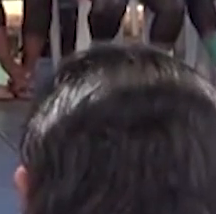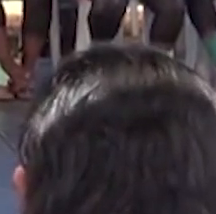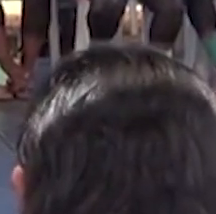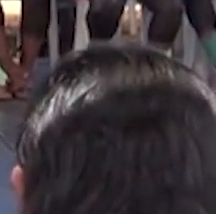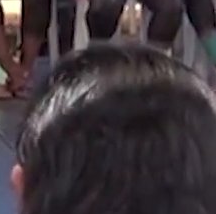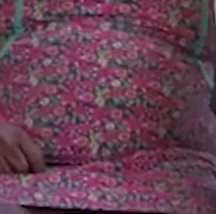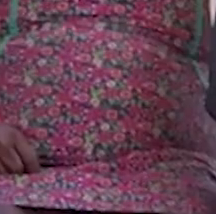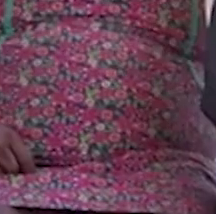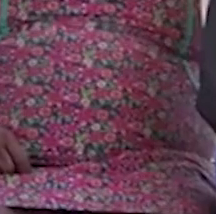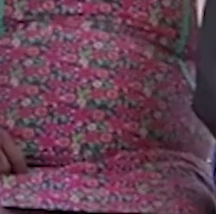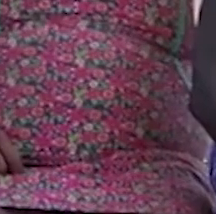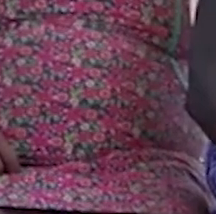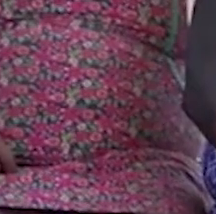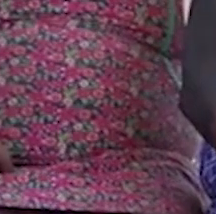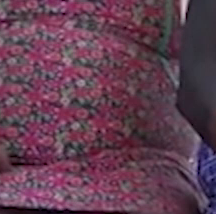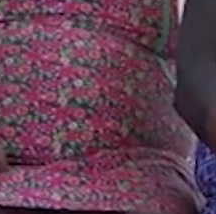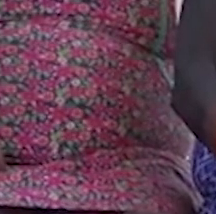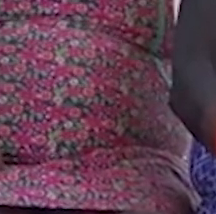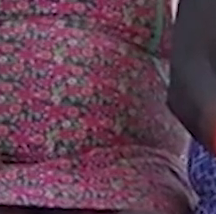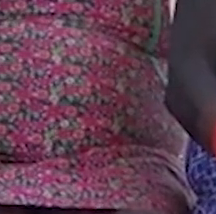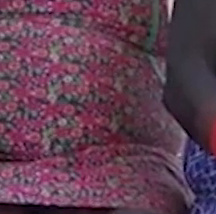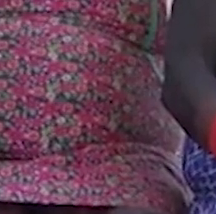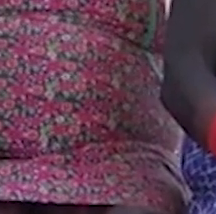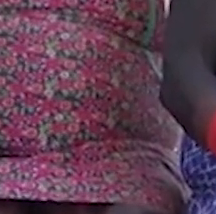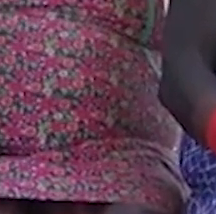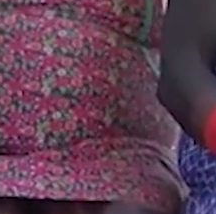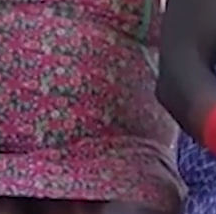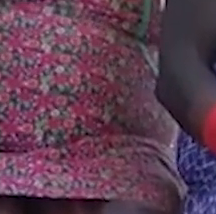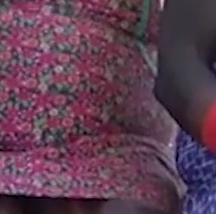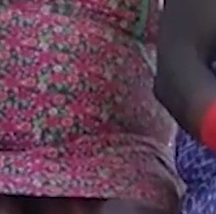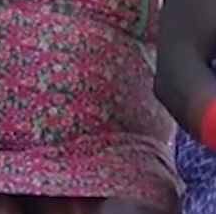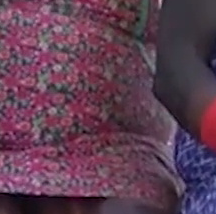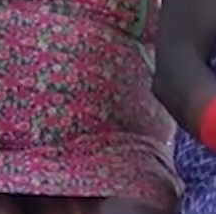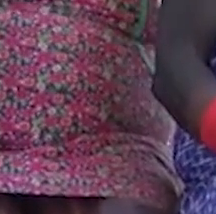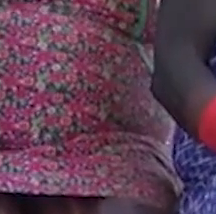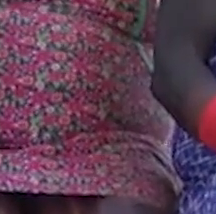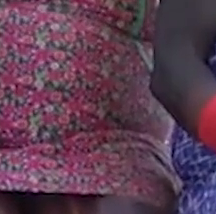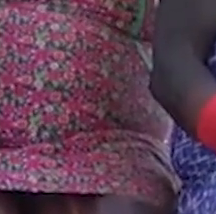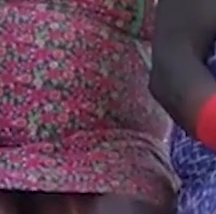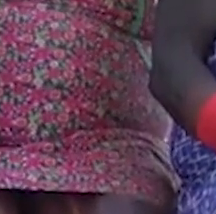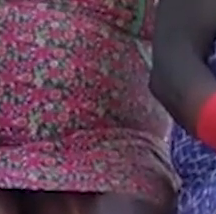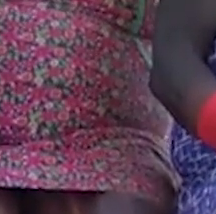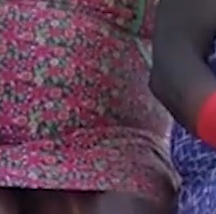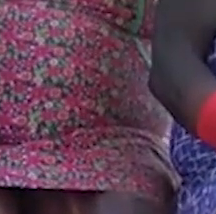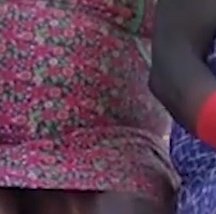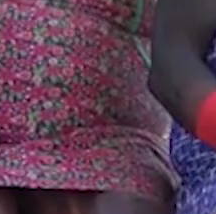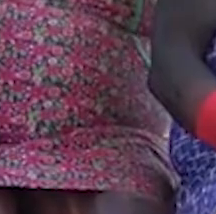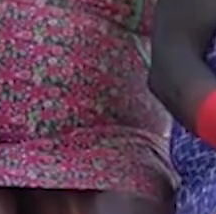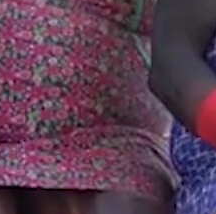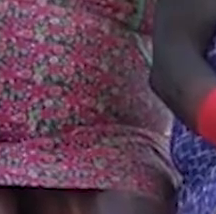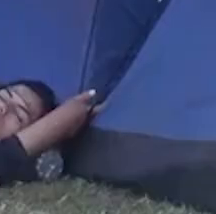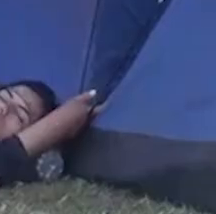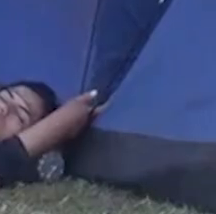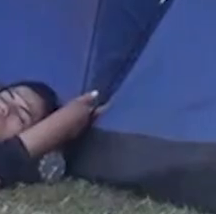territórios e em defesa da demarcação de terras. Afirmaram que o terreno já lhes pertencia antes da chegada dos